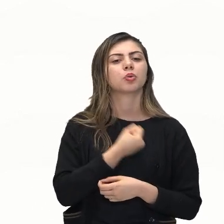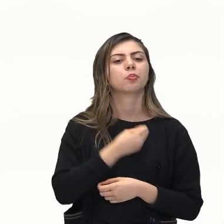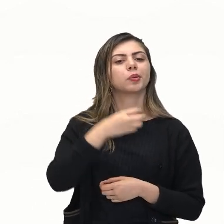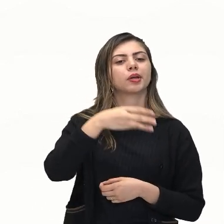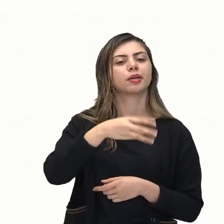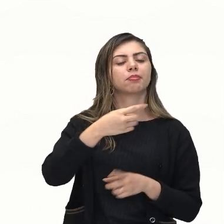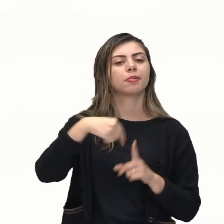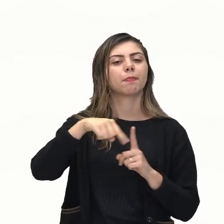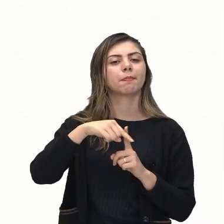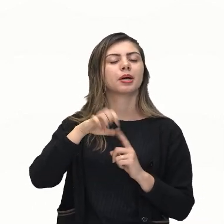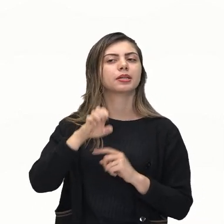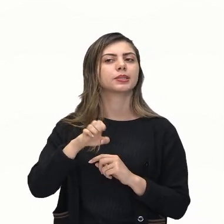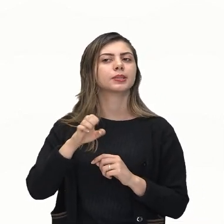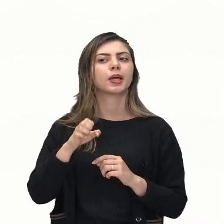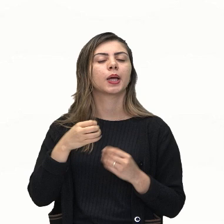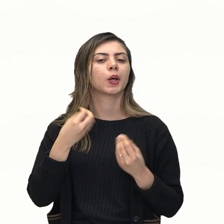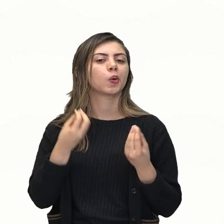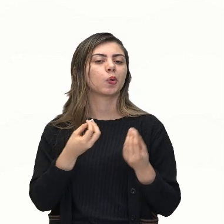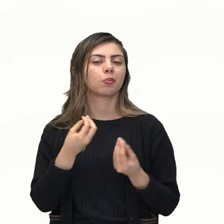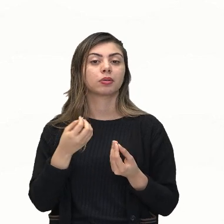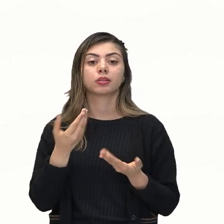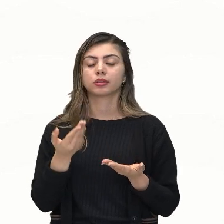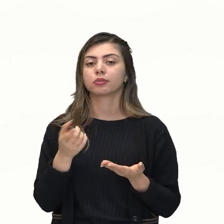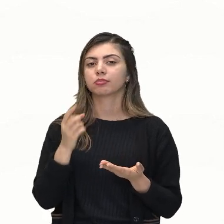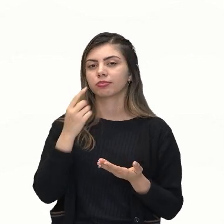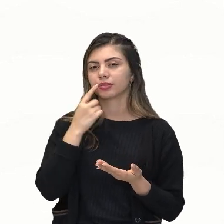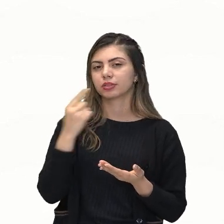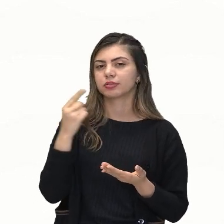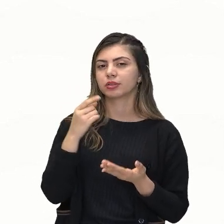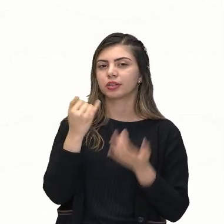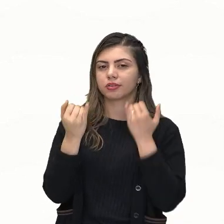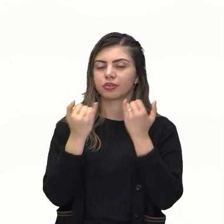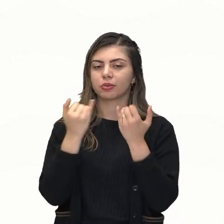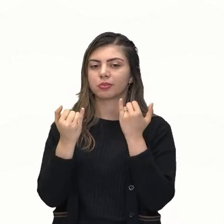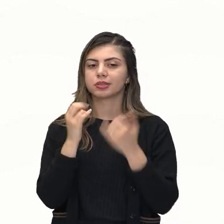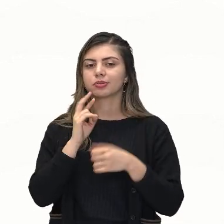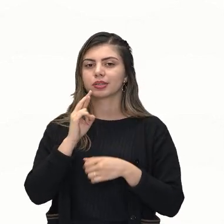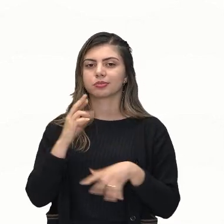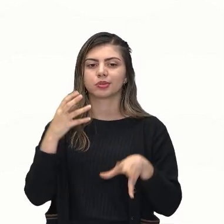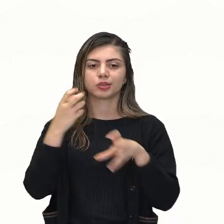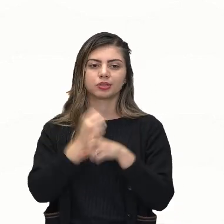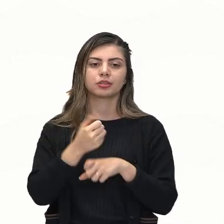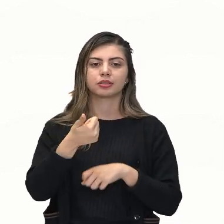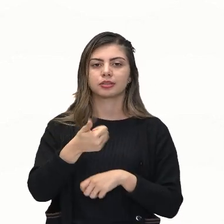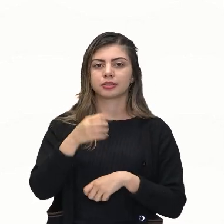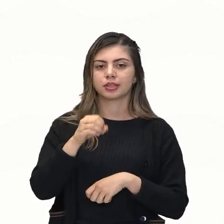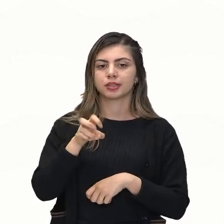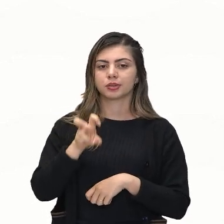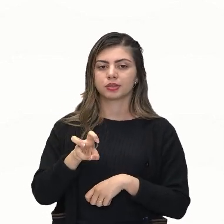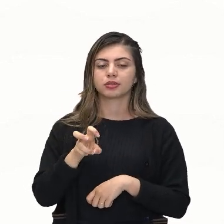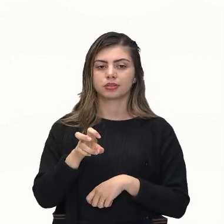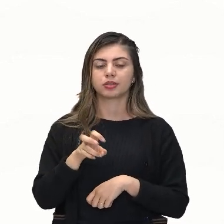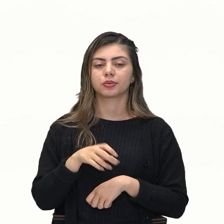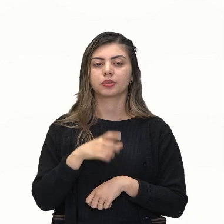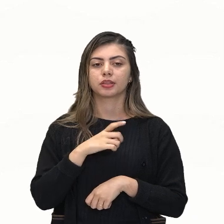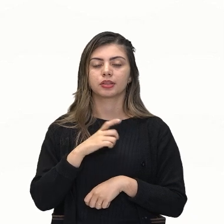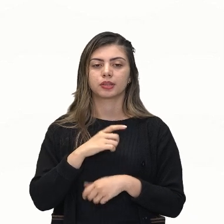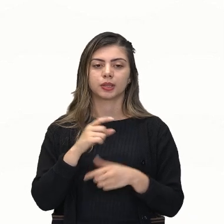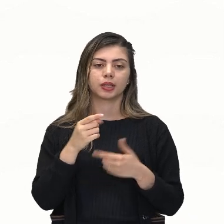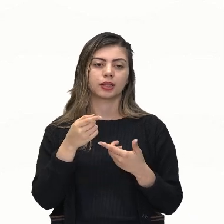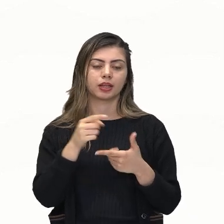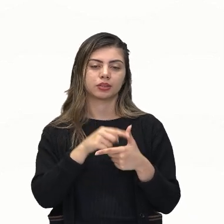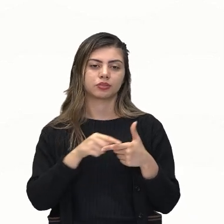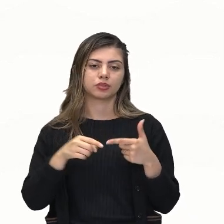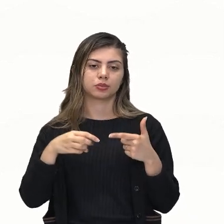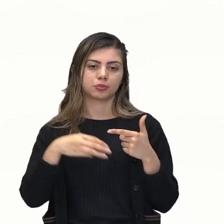dos médicos mais enfermeiros, que de acordo com a questão vale 105. Igual a quantidade de médicos, que eu não sei